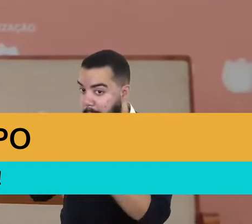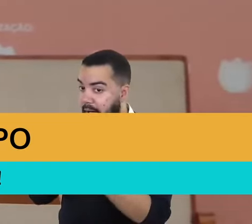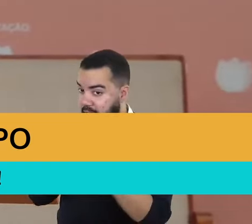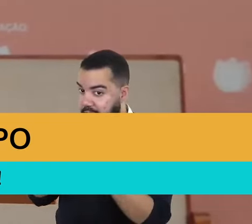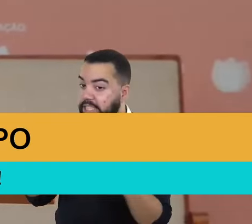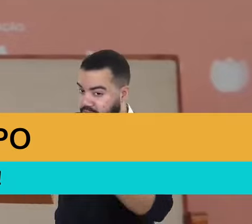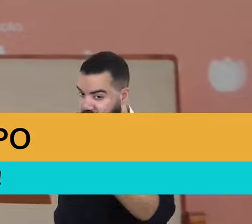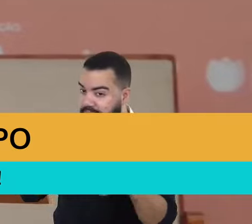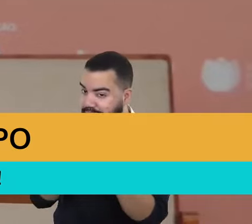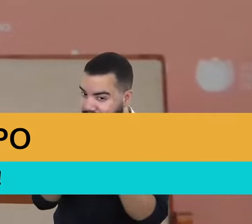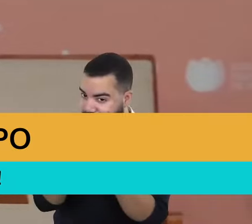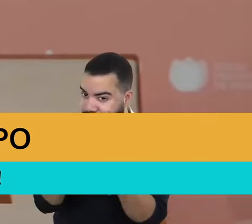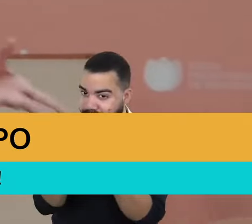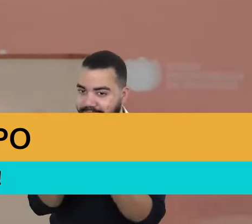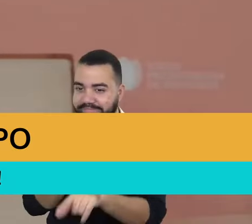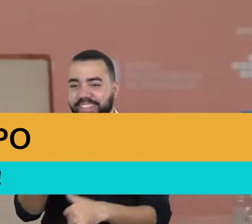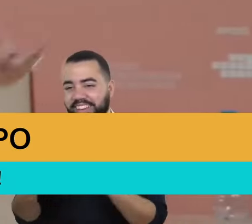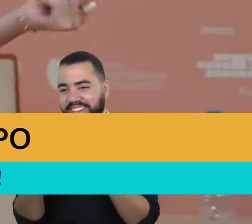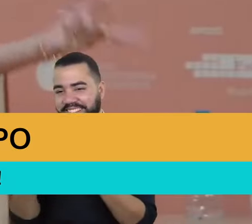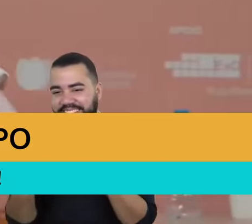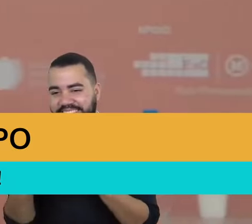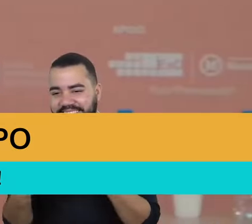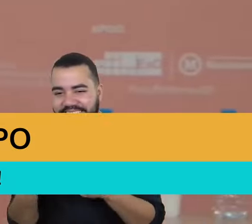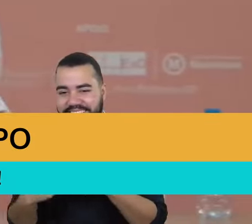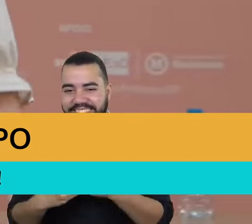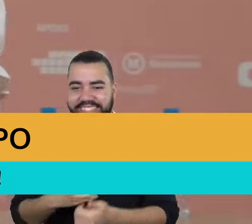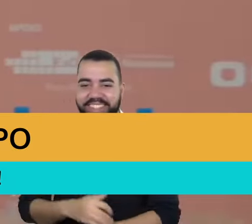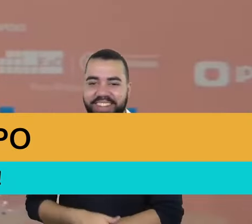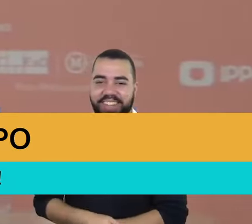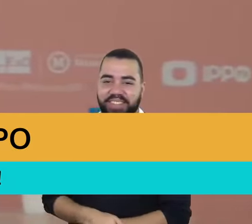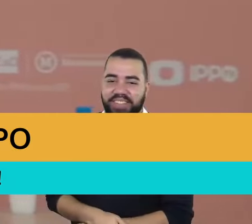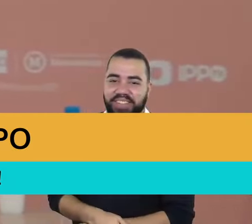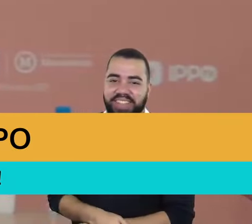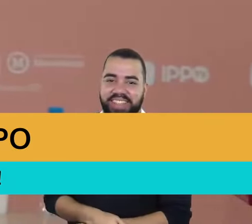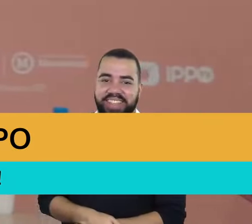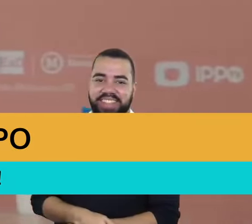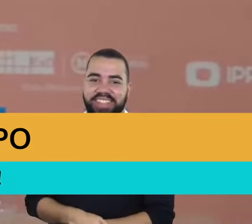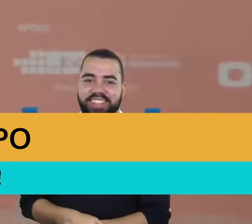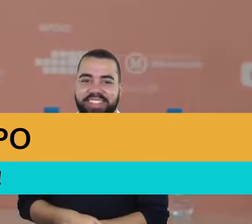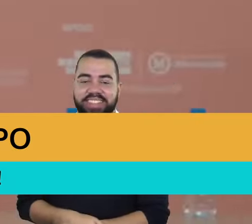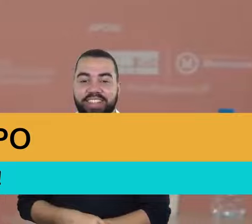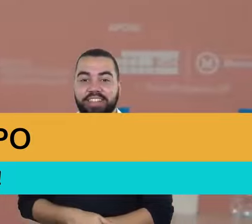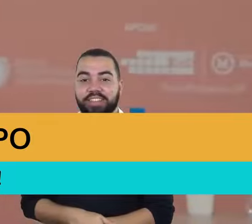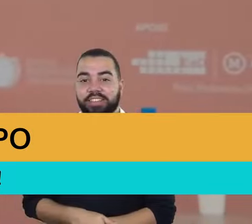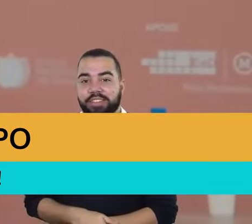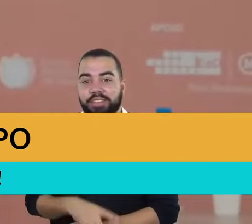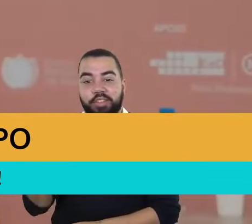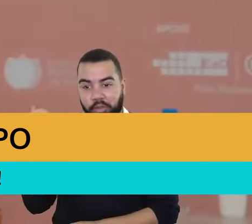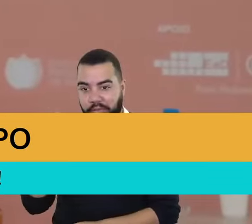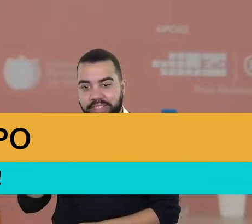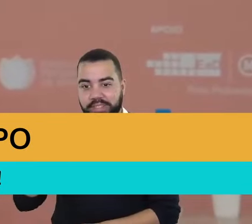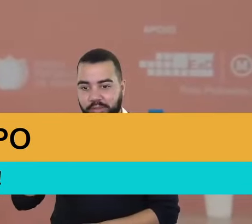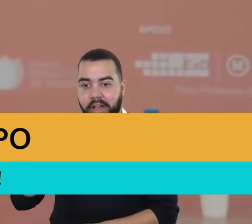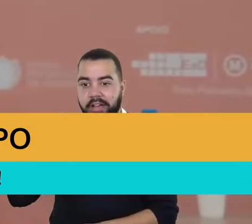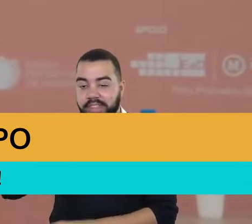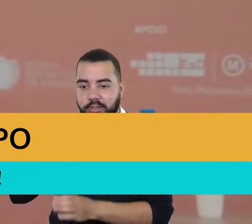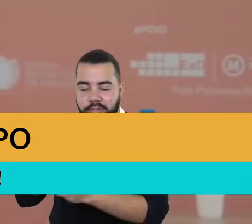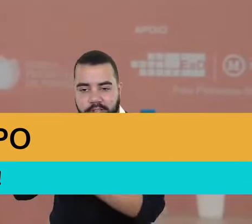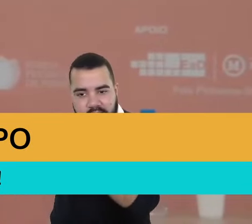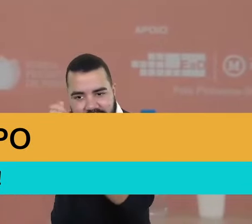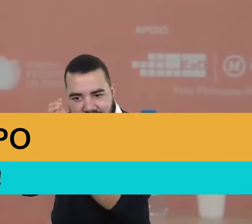falo, Marcelo, melhora. Vamos se, ó, entendeu? Porque ele também é muito parecido comigo e o Marcelo também está em processo de investigação